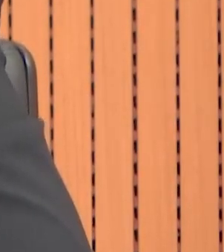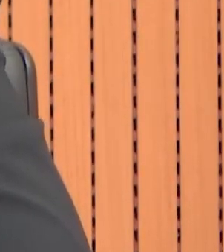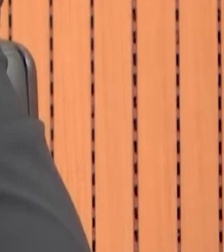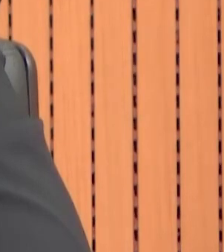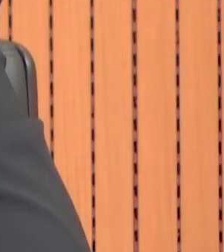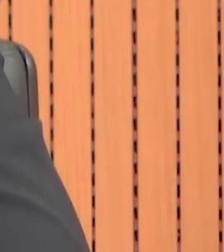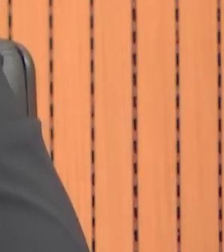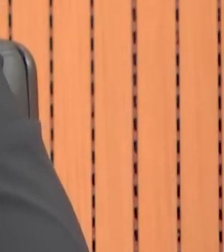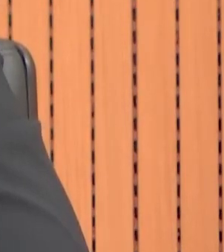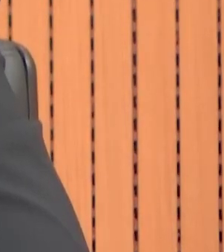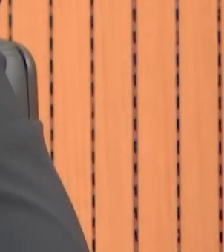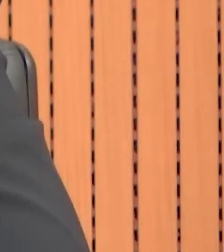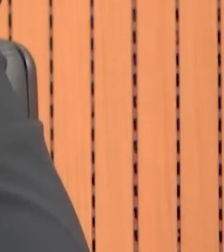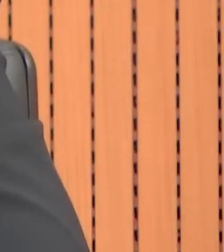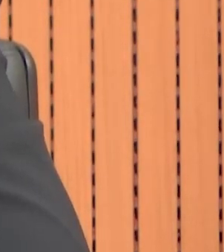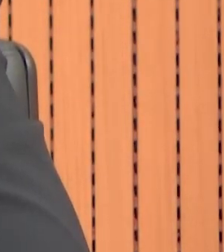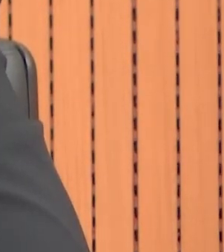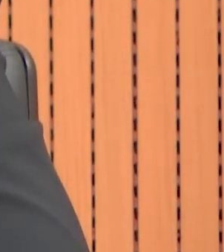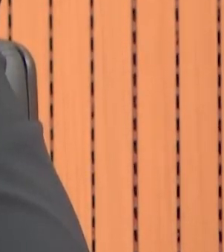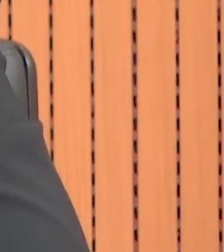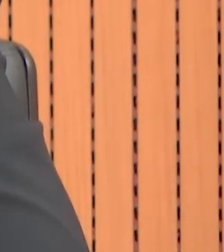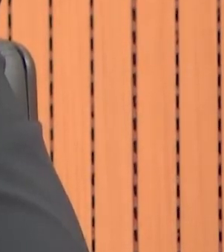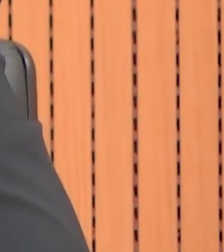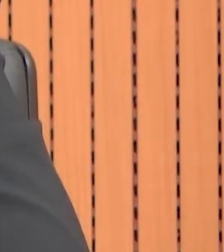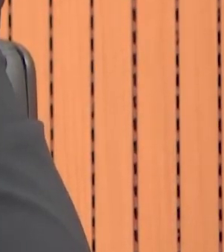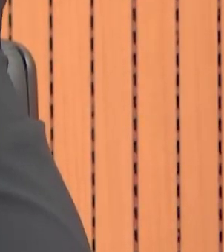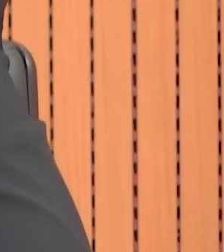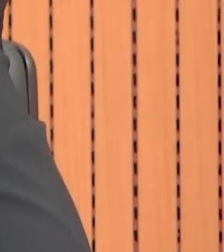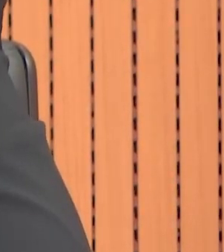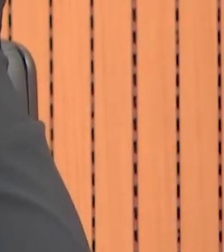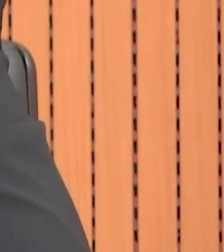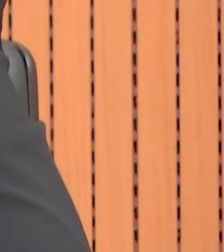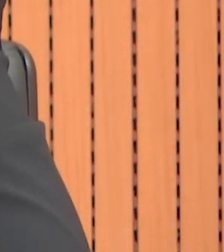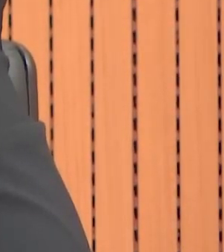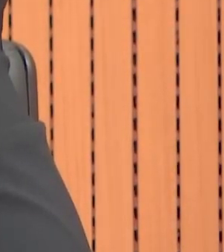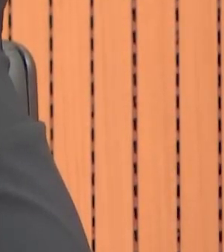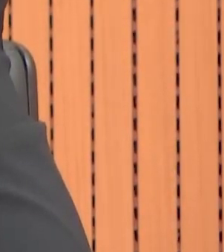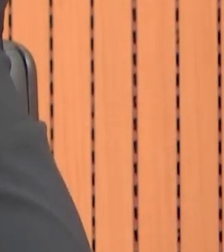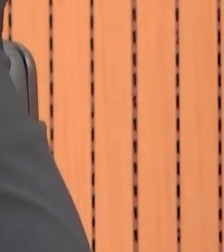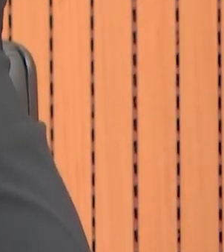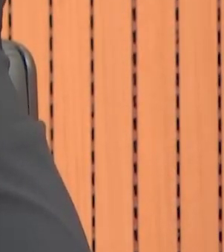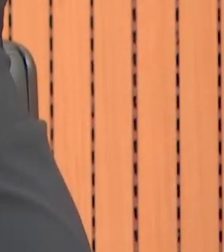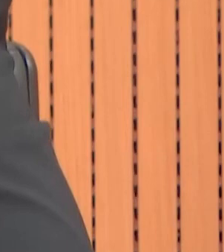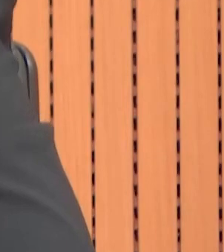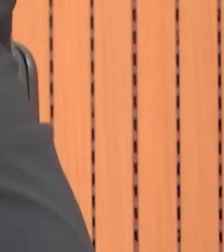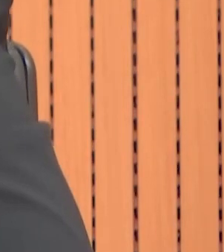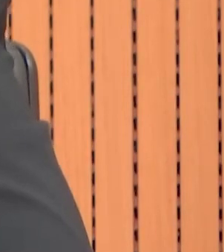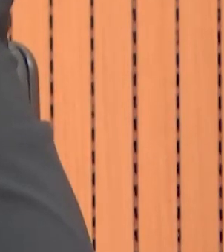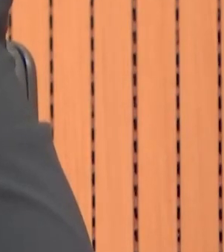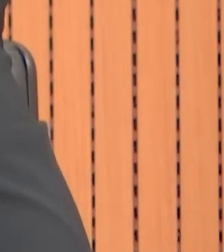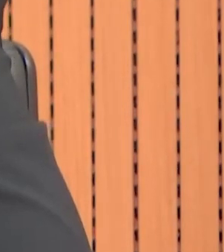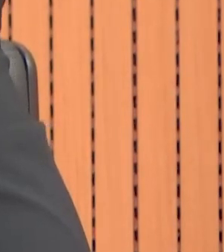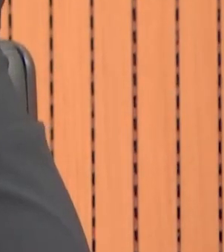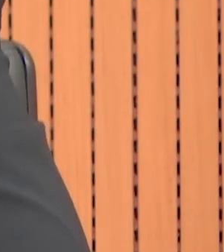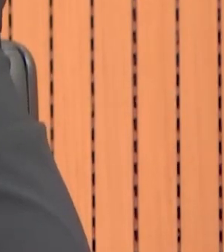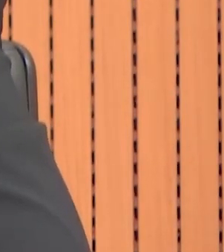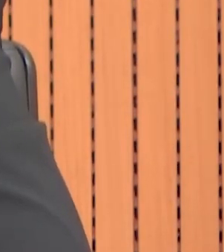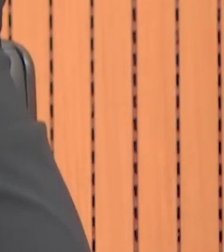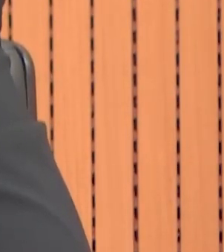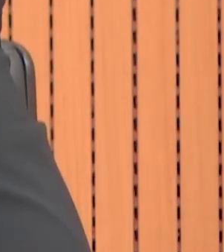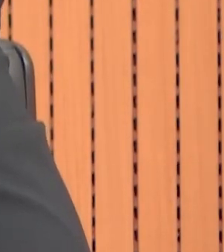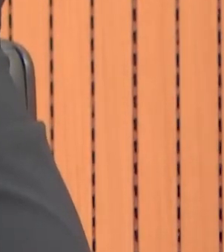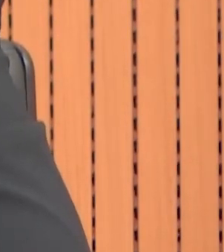frente. E esse ano será um ano de intensas adaptações e mudanças, e estamos, junto com